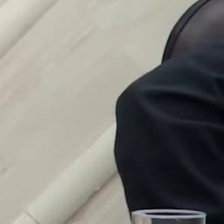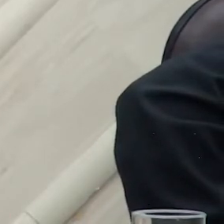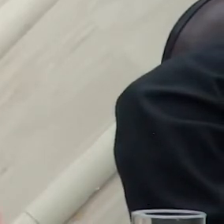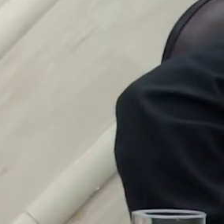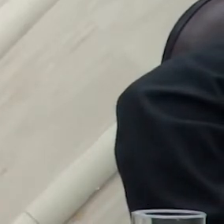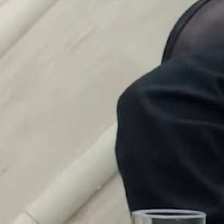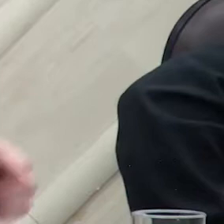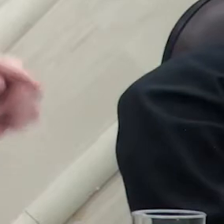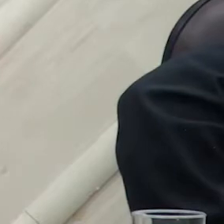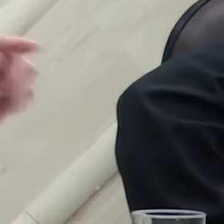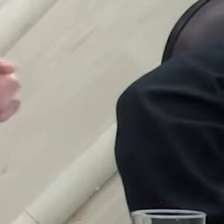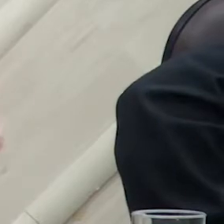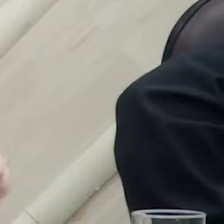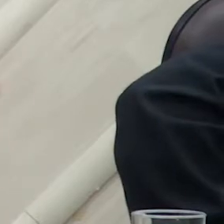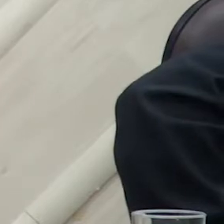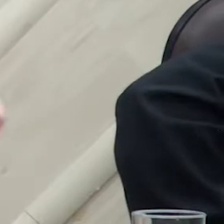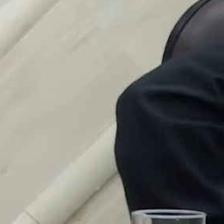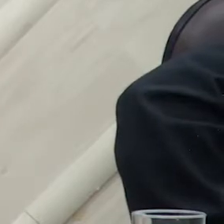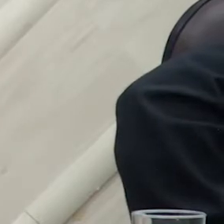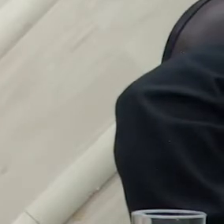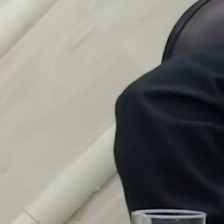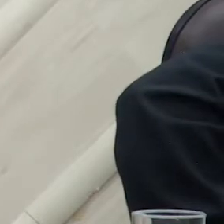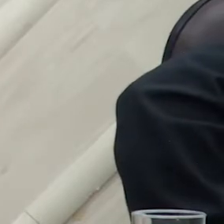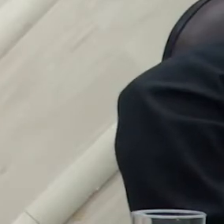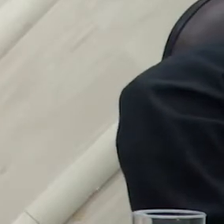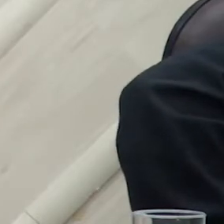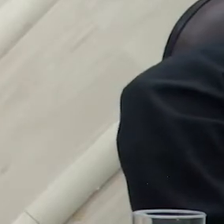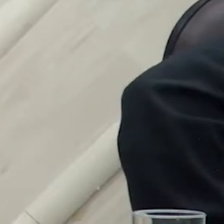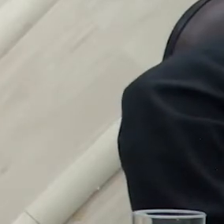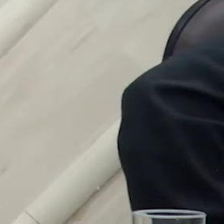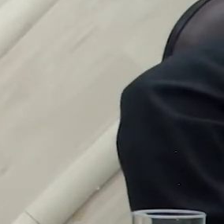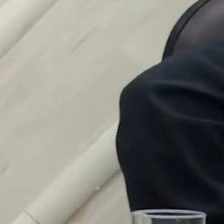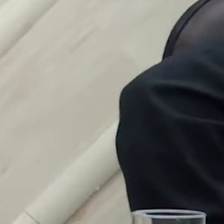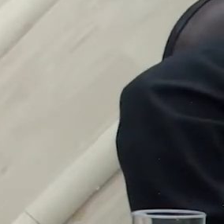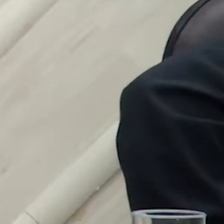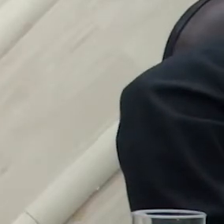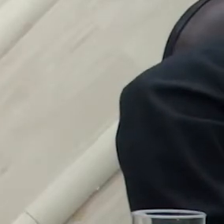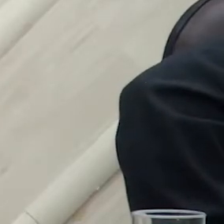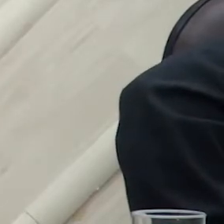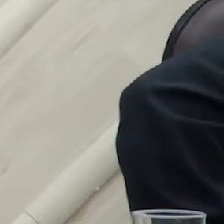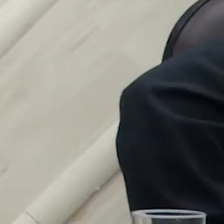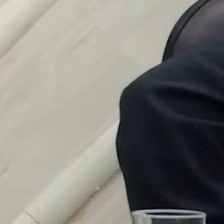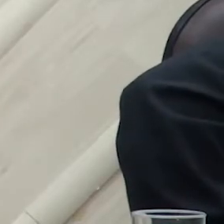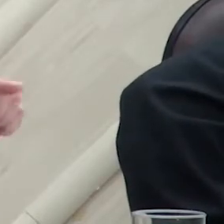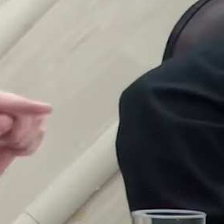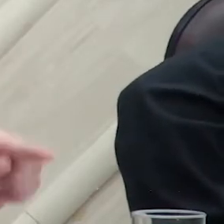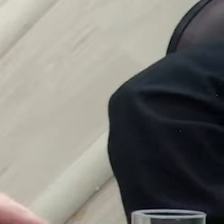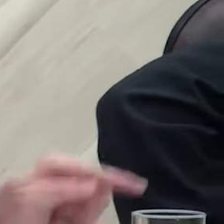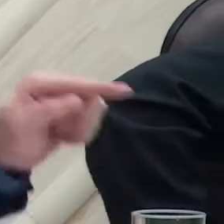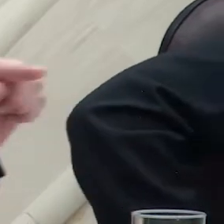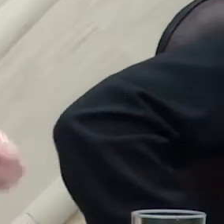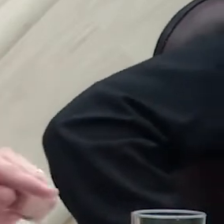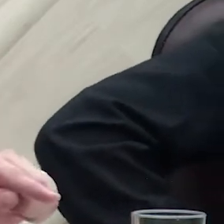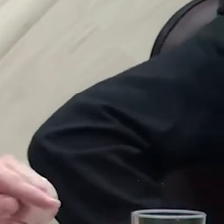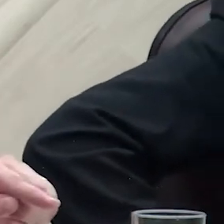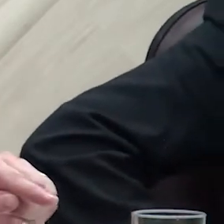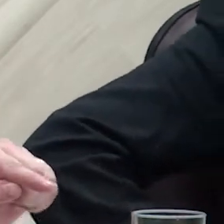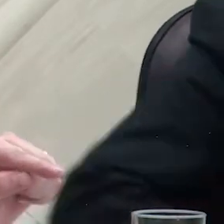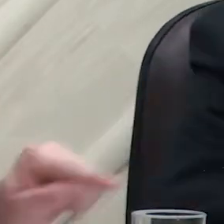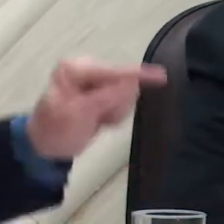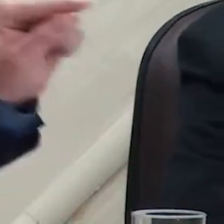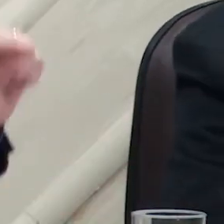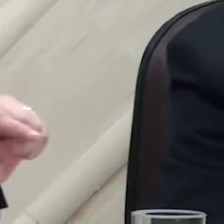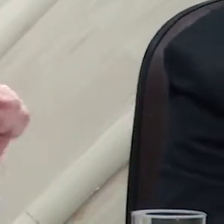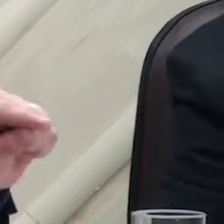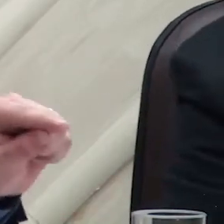maduro. Por quê? Porque os Correios não têm a pretensão de abafar e dominar o mercado. Eles têm a pretensão, sim, de cumprir a missão